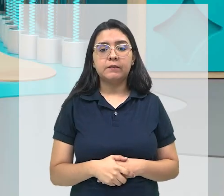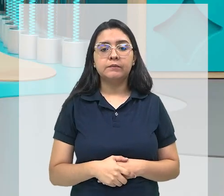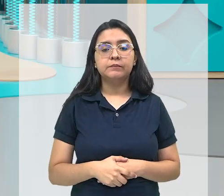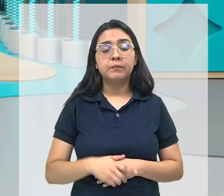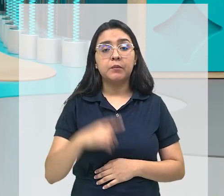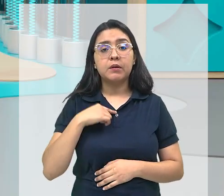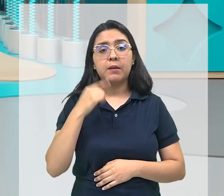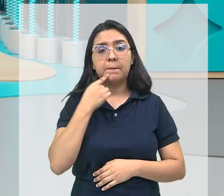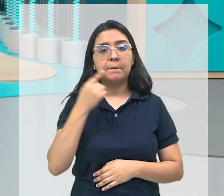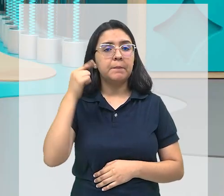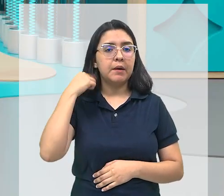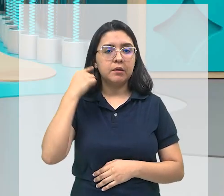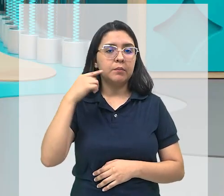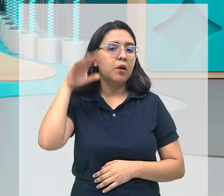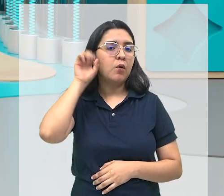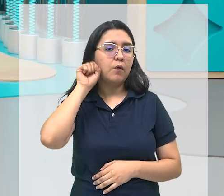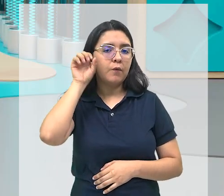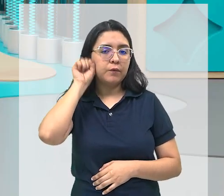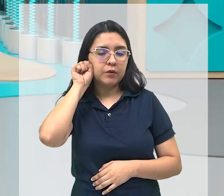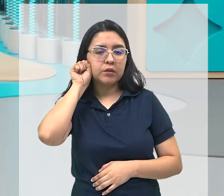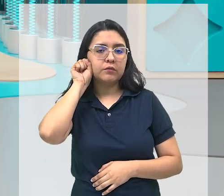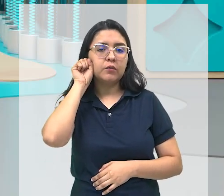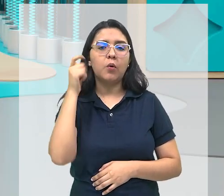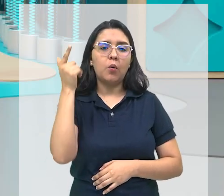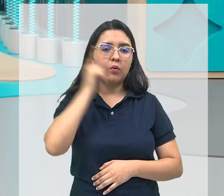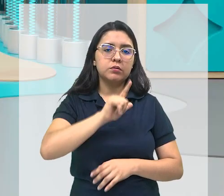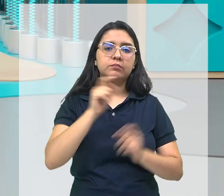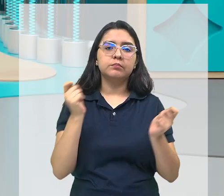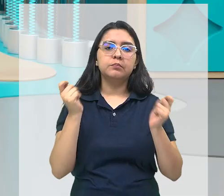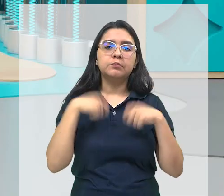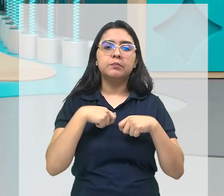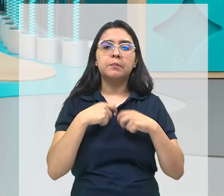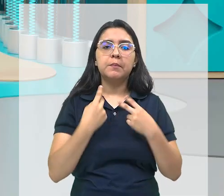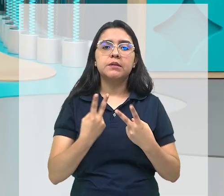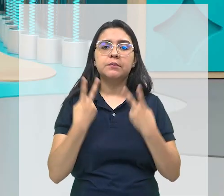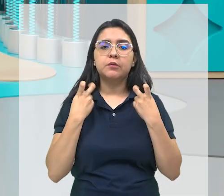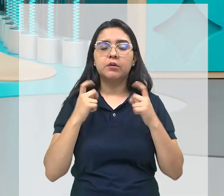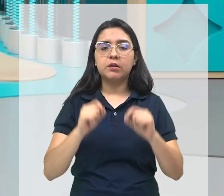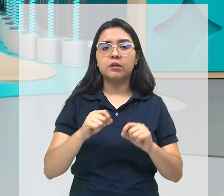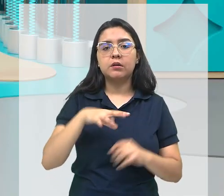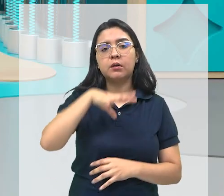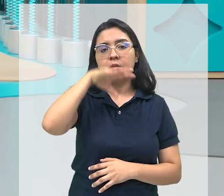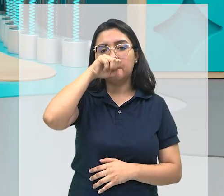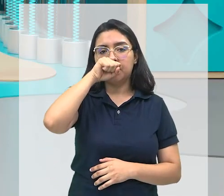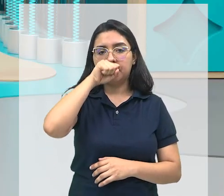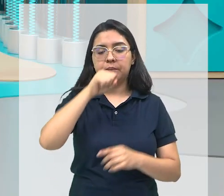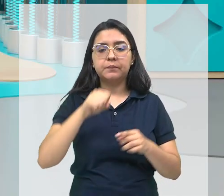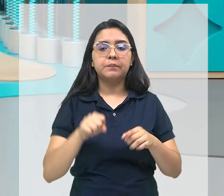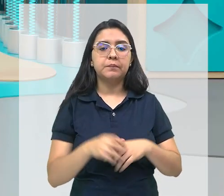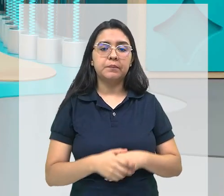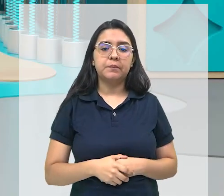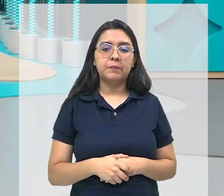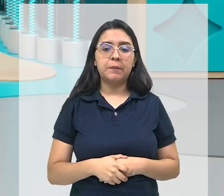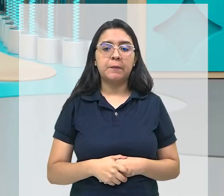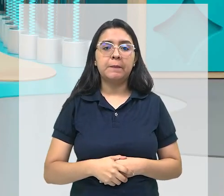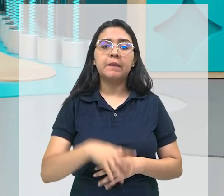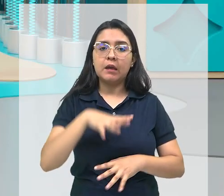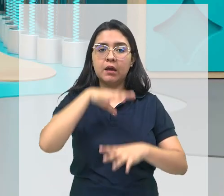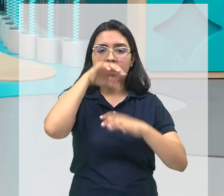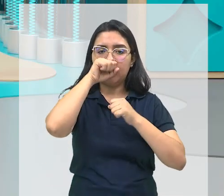ouvido próximo do nariz e da boca da vítima, você pode perceber ou escutar, né,